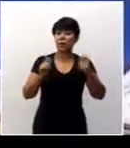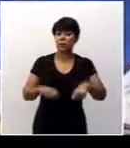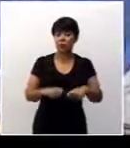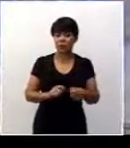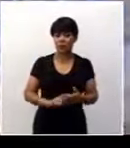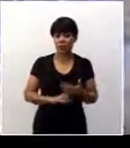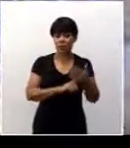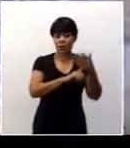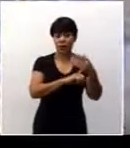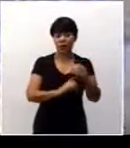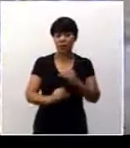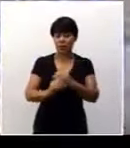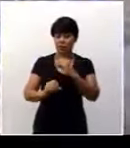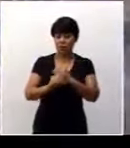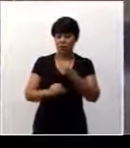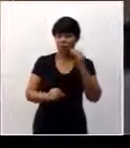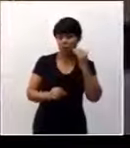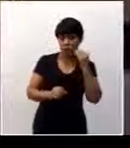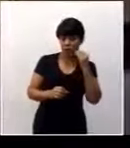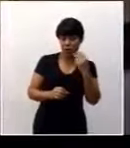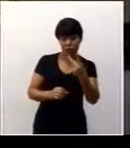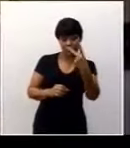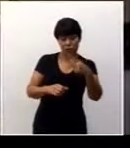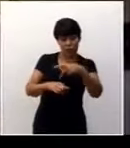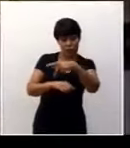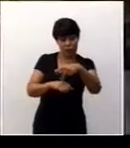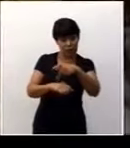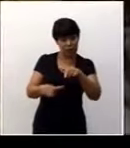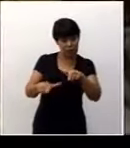técnicos, engenheiros e cientistas desses dois países.